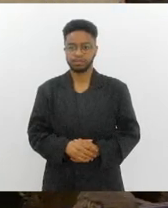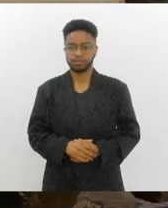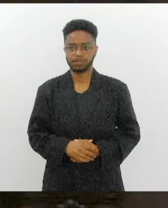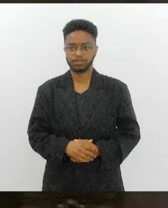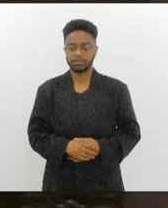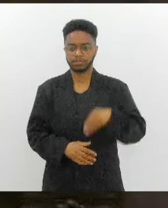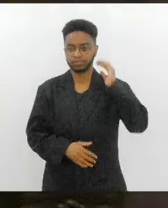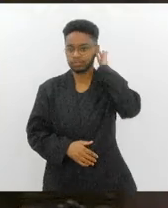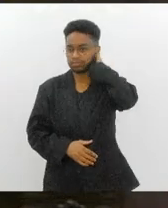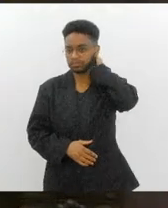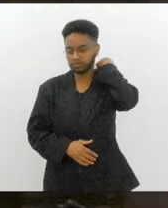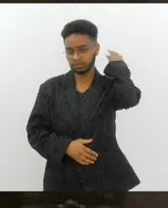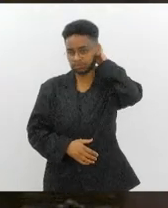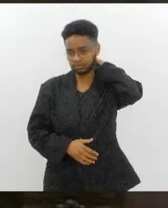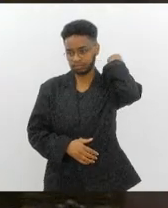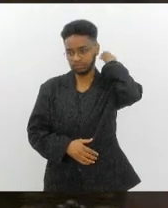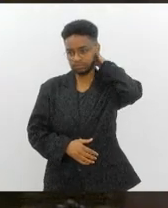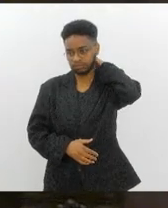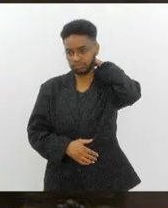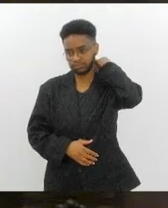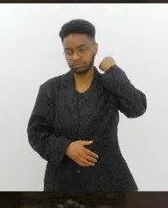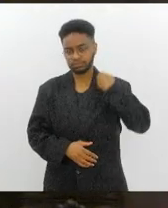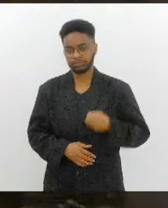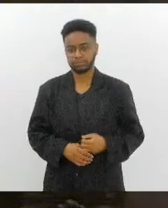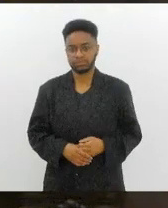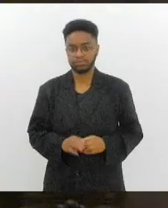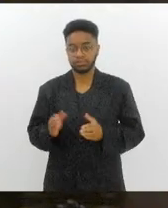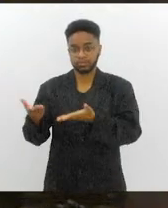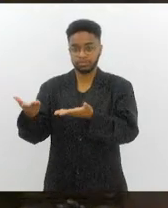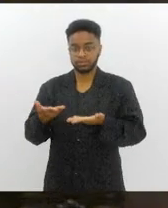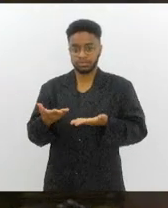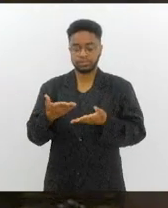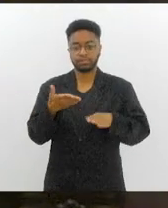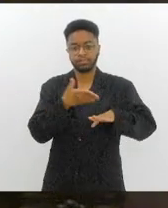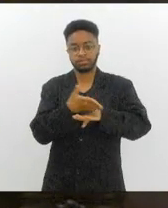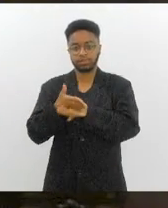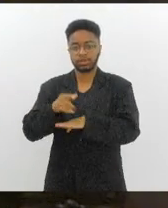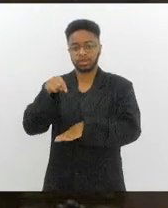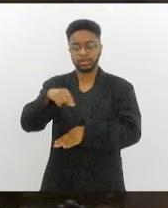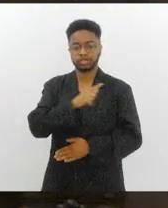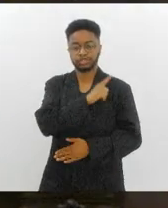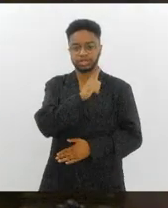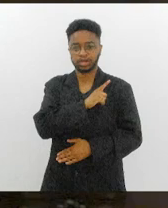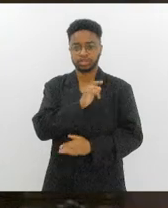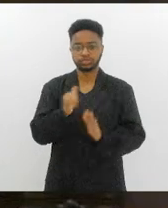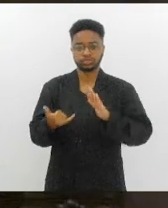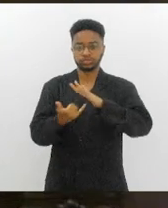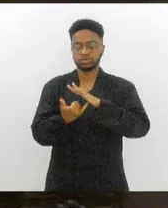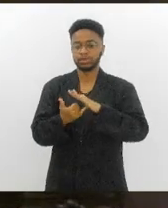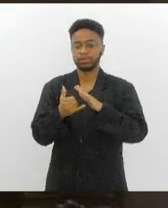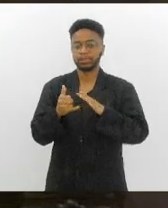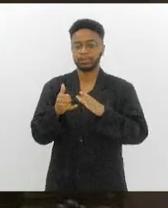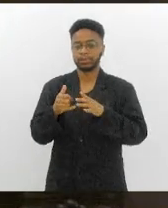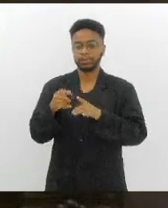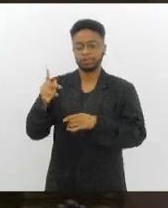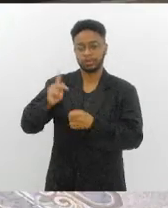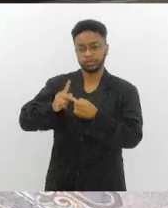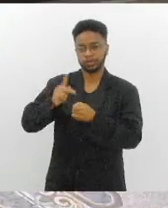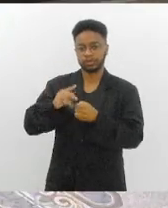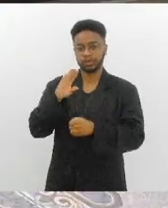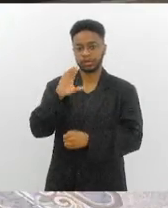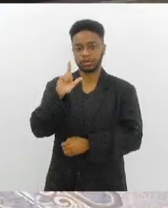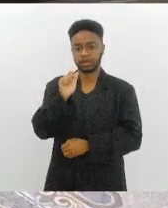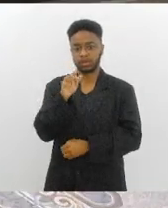Queria convidar para compor a mesa a gerente de relacionamento institucional da Petrobras, Cláudia Padilha de Araújo.